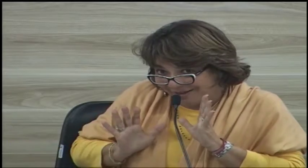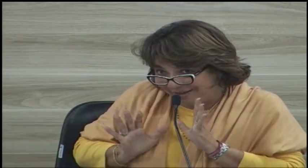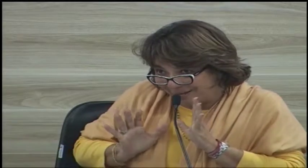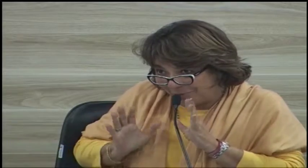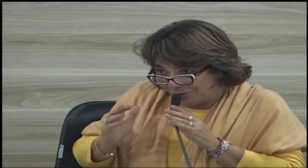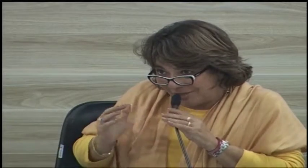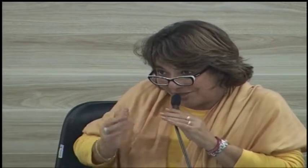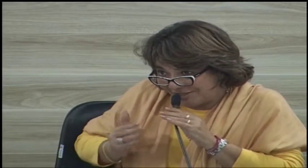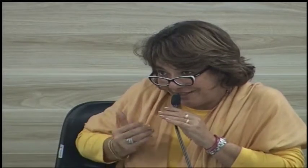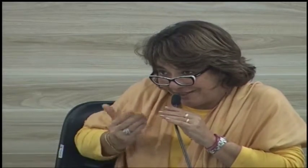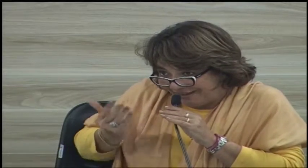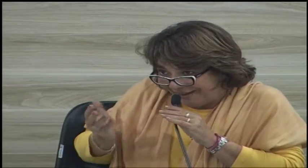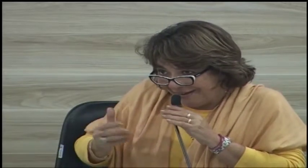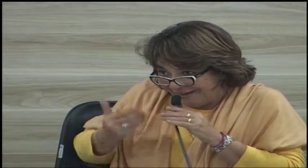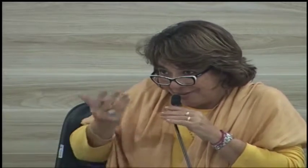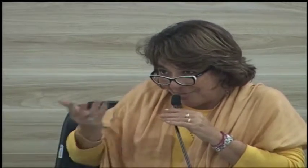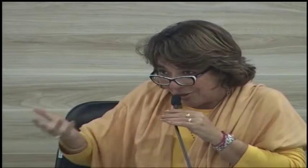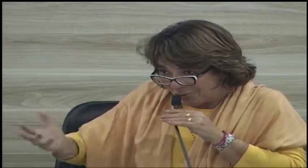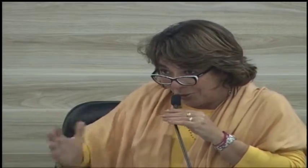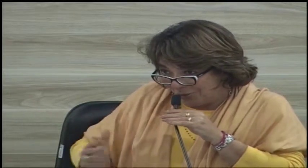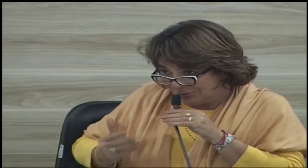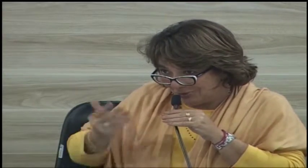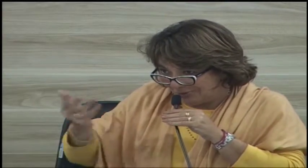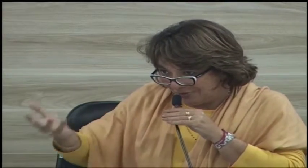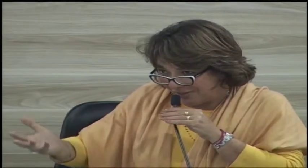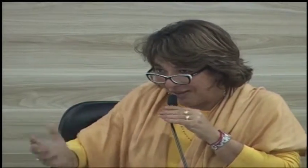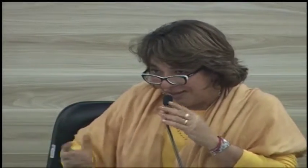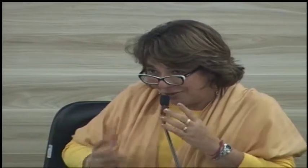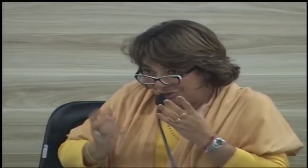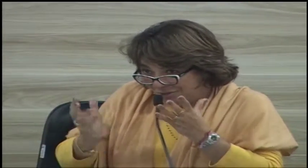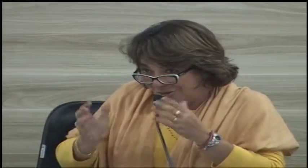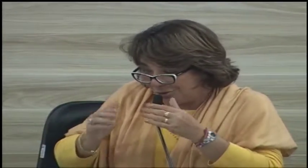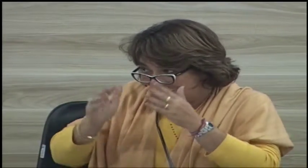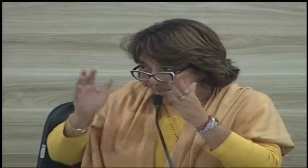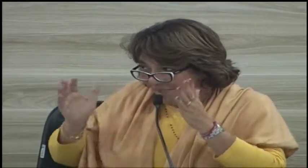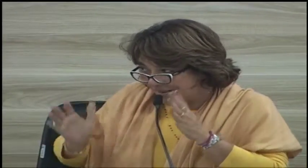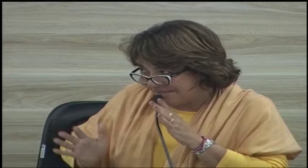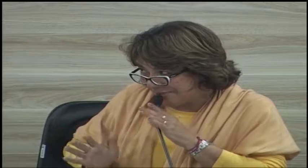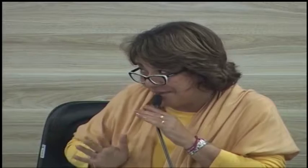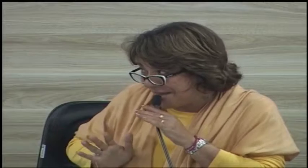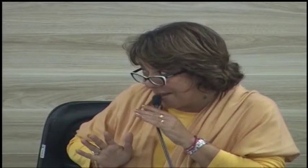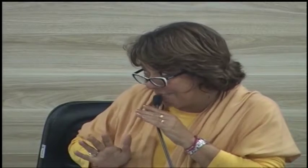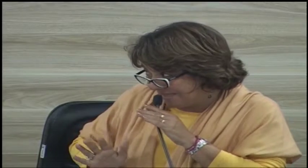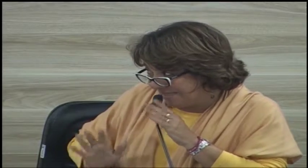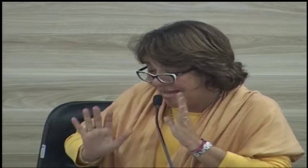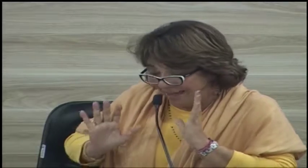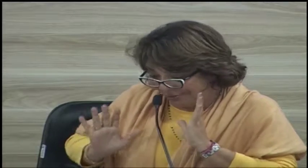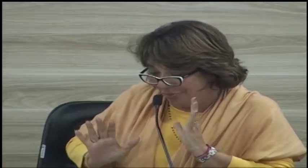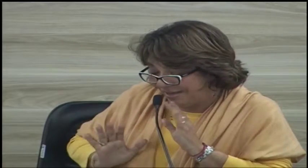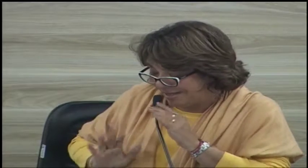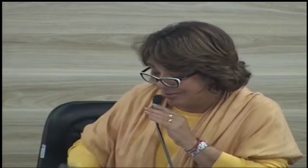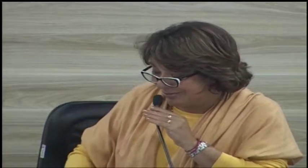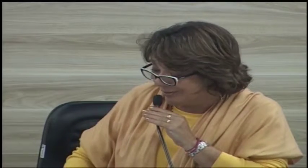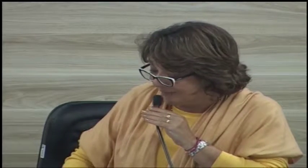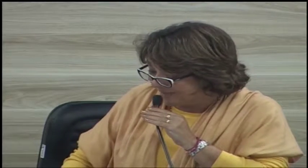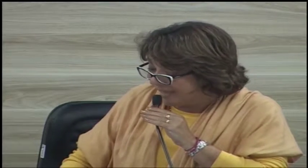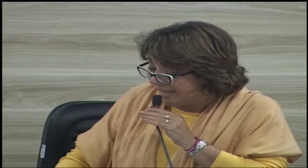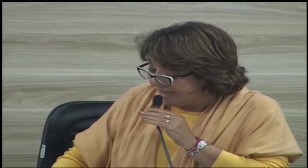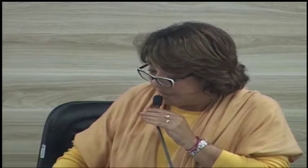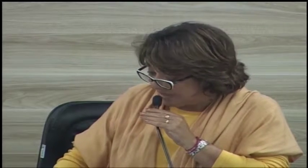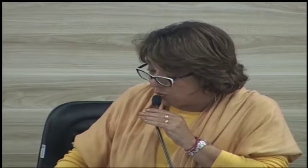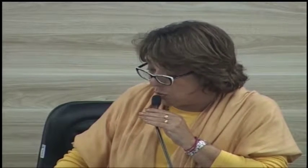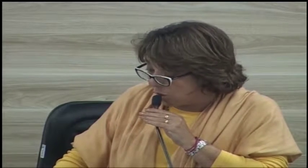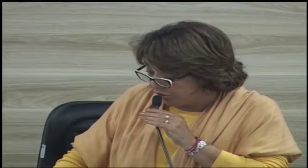anos e nem por isso a gente, né, chamar idoso, quando chama idoso dá a impressão de incapacidade, não é isso,